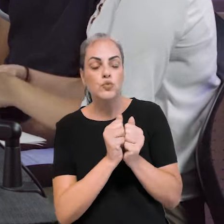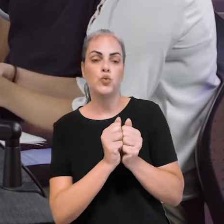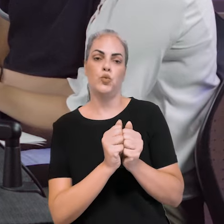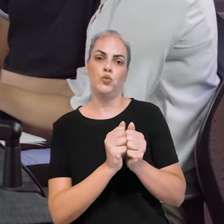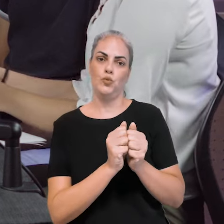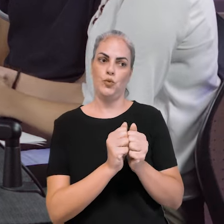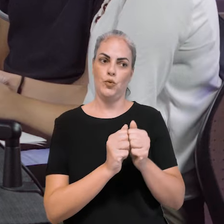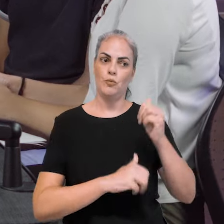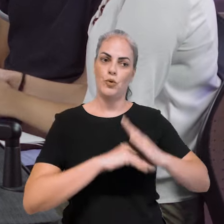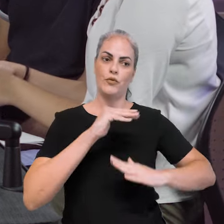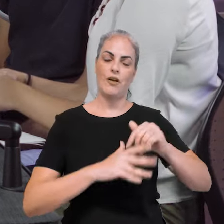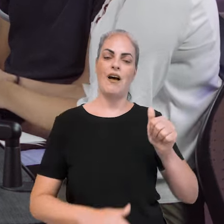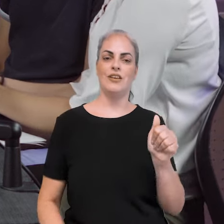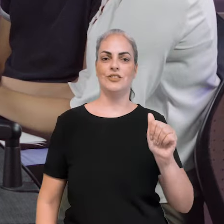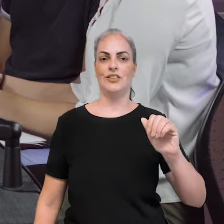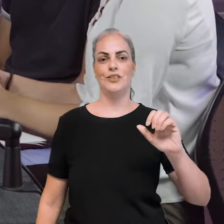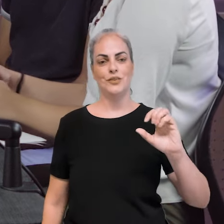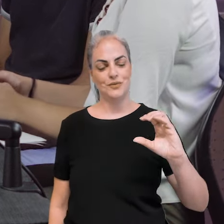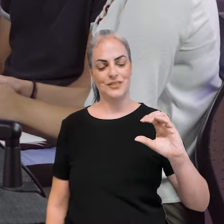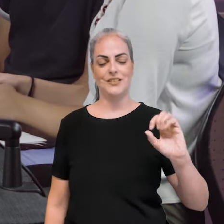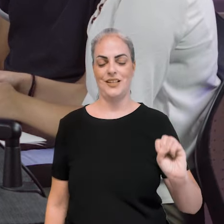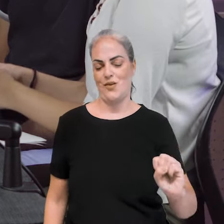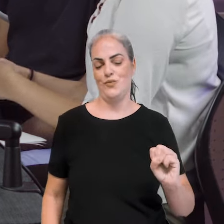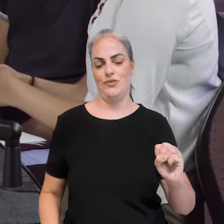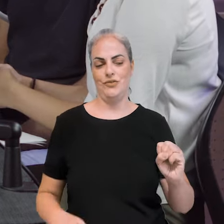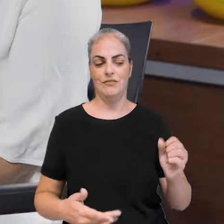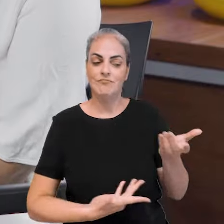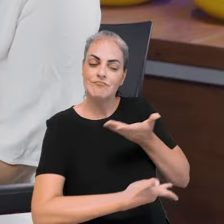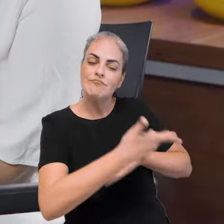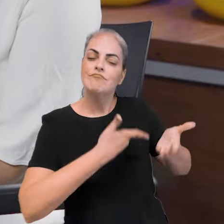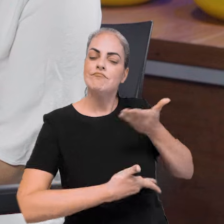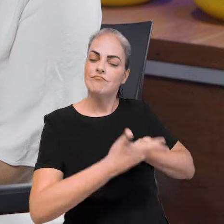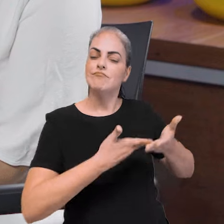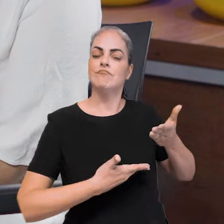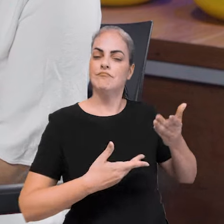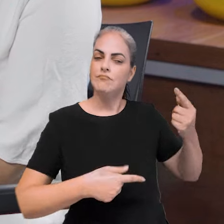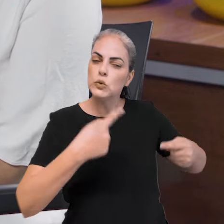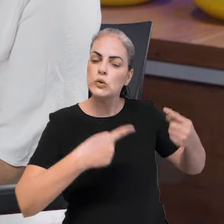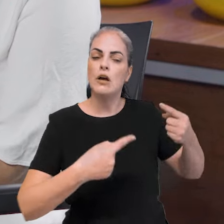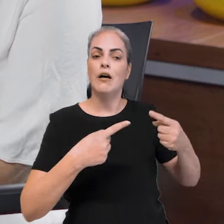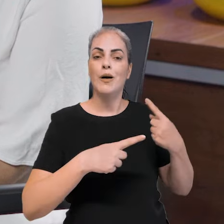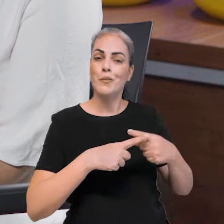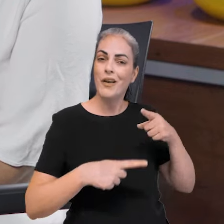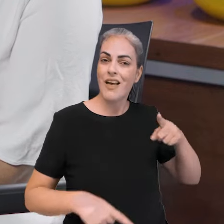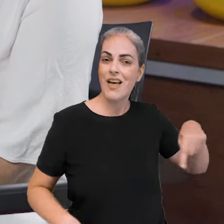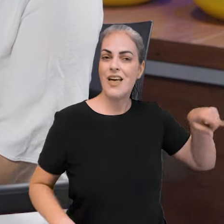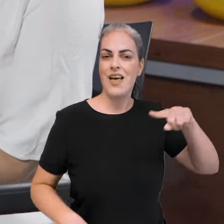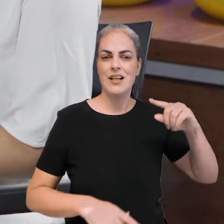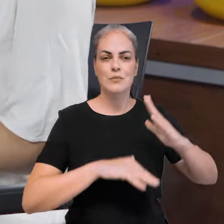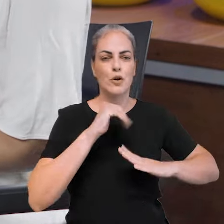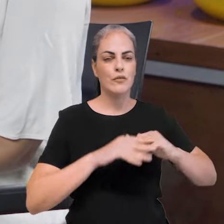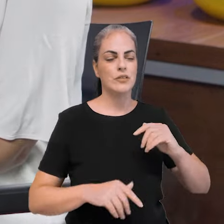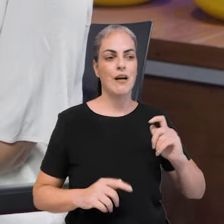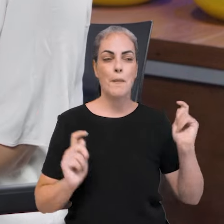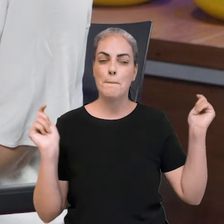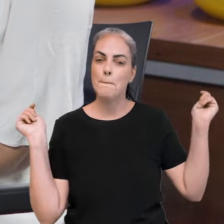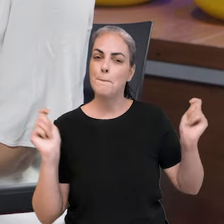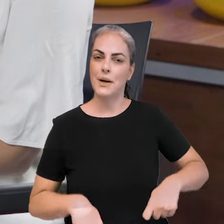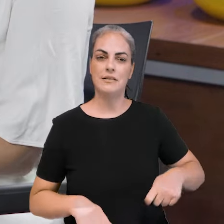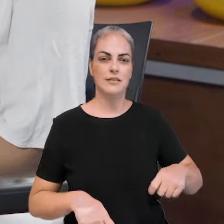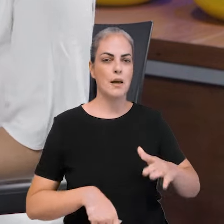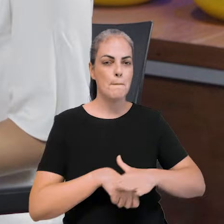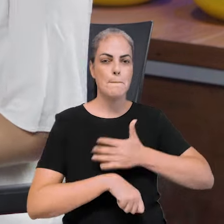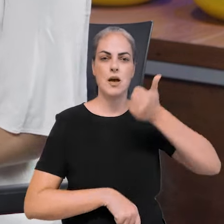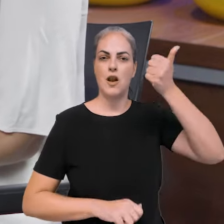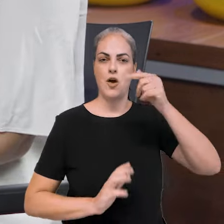saúde nessas ações, nessas discussões, porque eles têm esse potencial de alavancar o programa